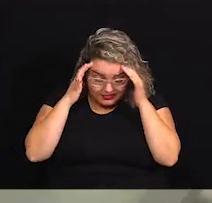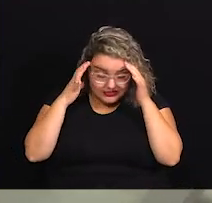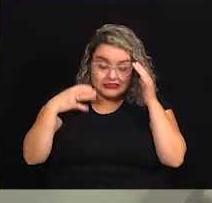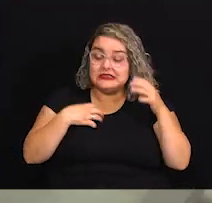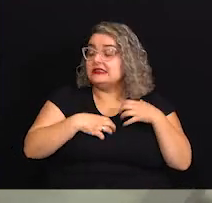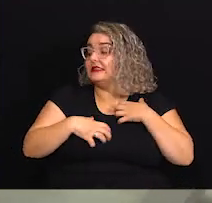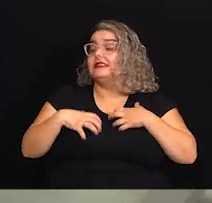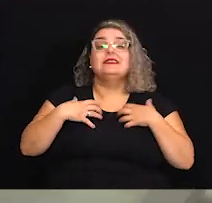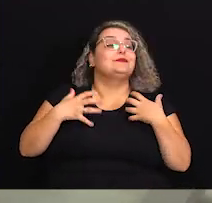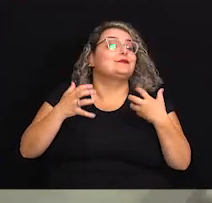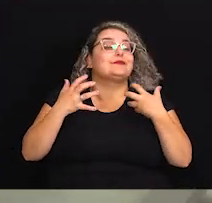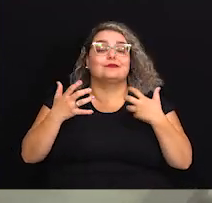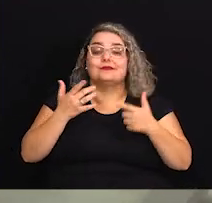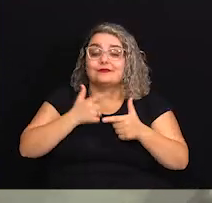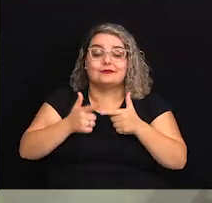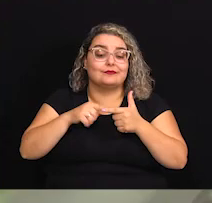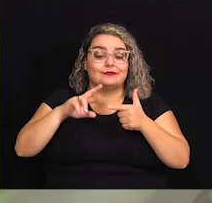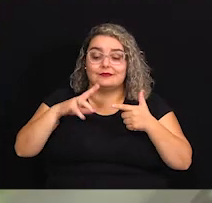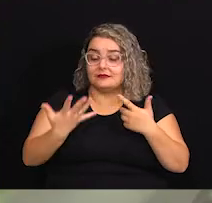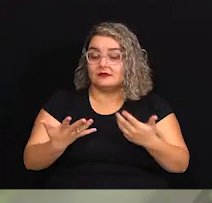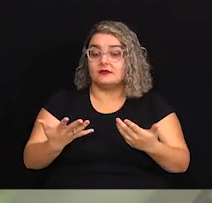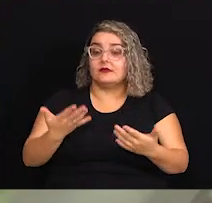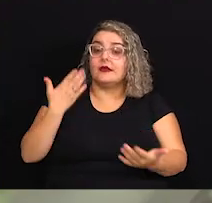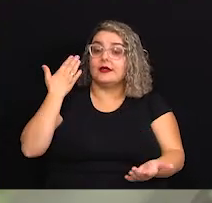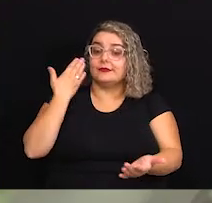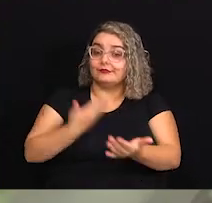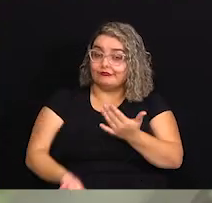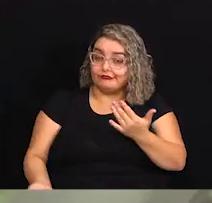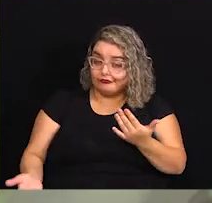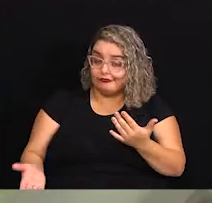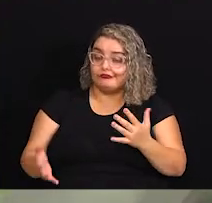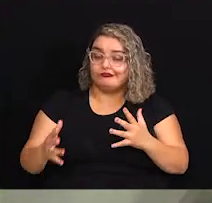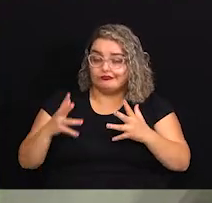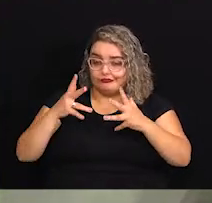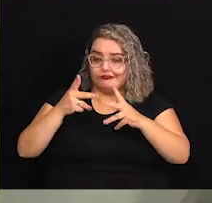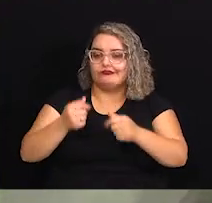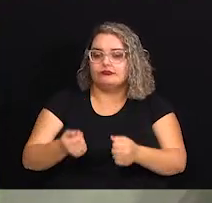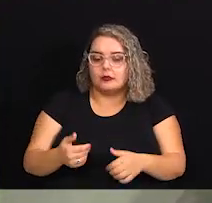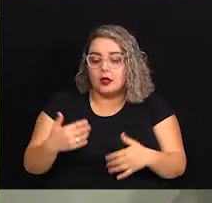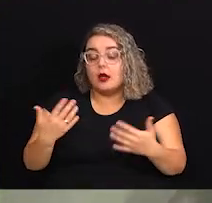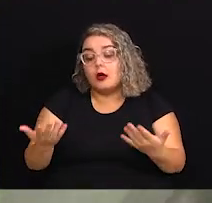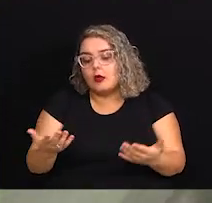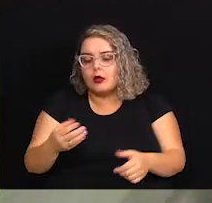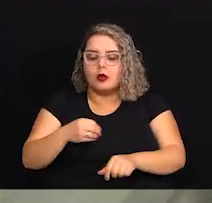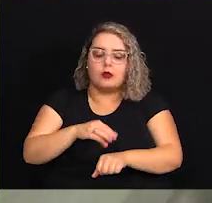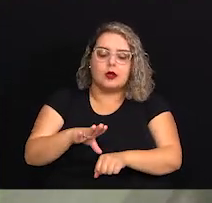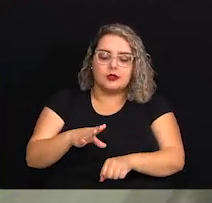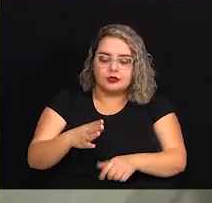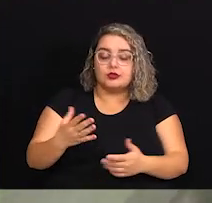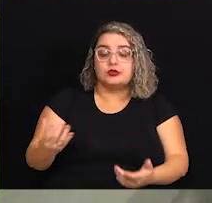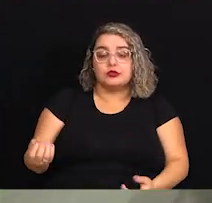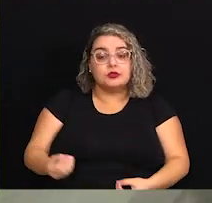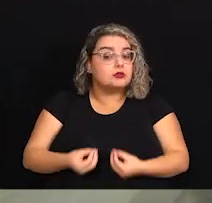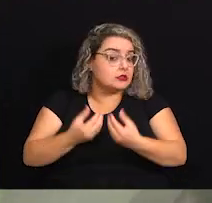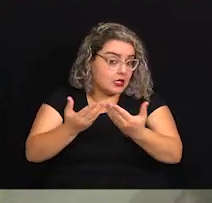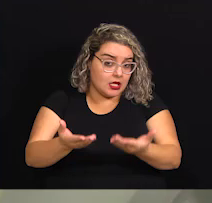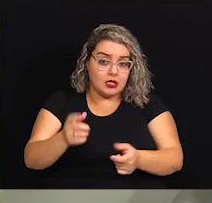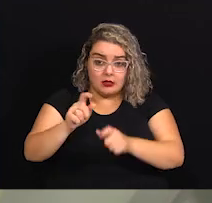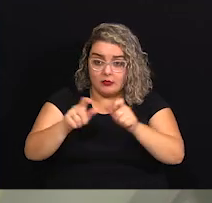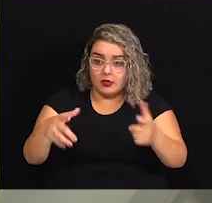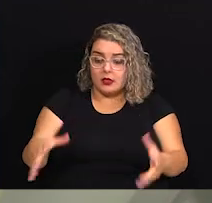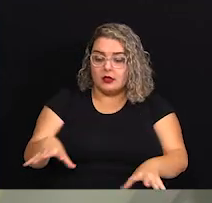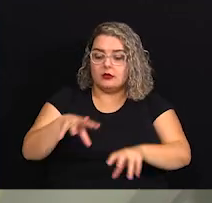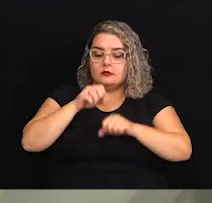naquele afã de resolver a situação e acaba metendo os pés pelas mãos. Qual seria, assim, a dica que você daria para a